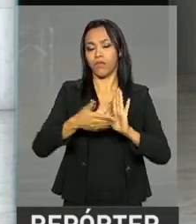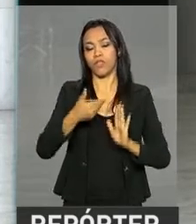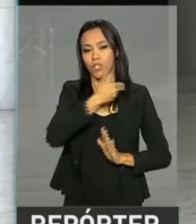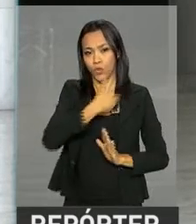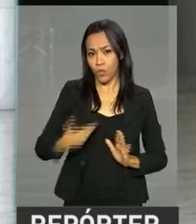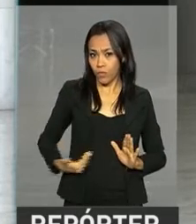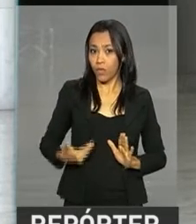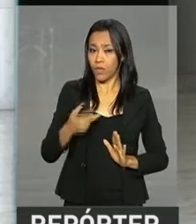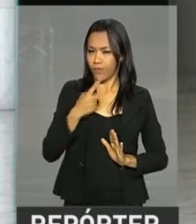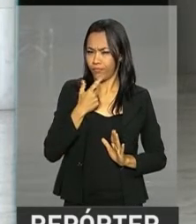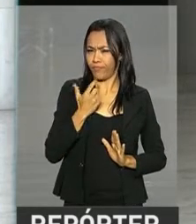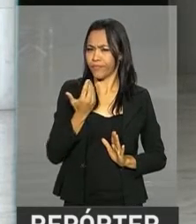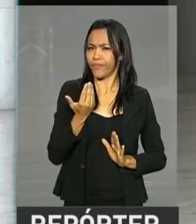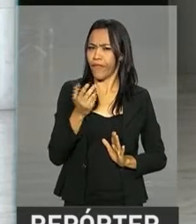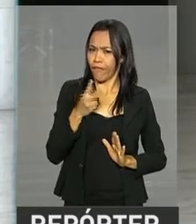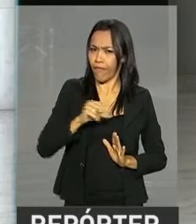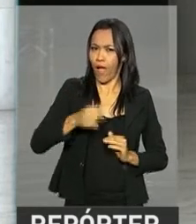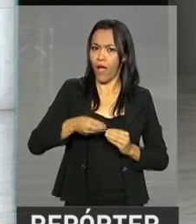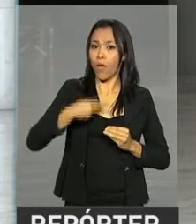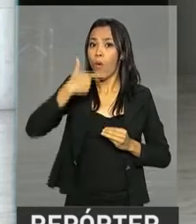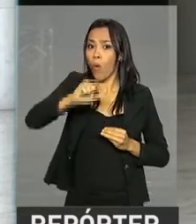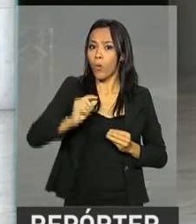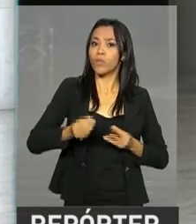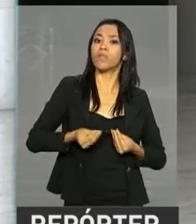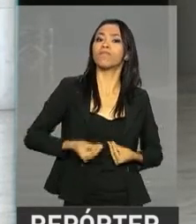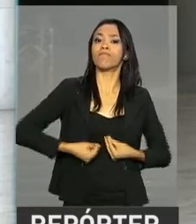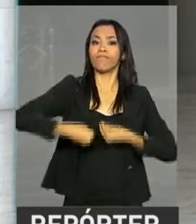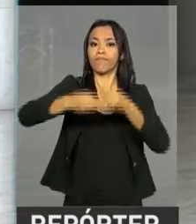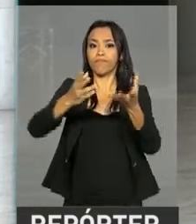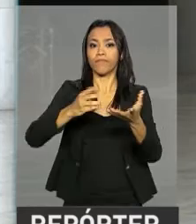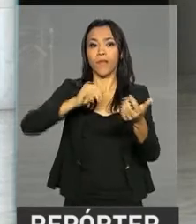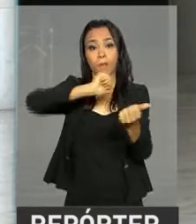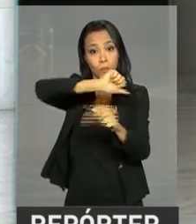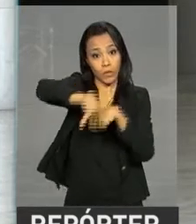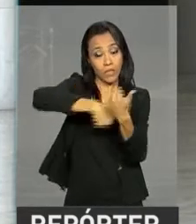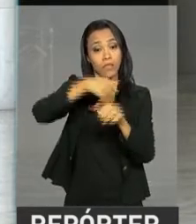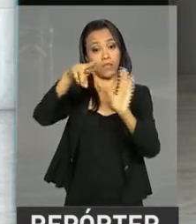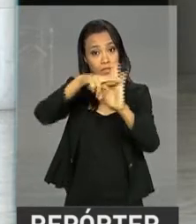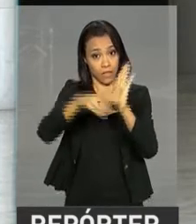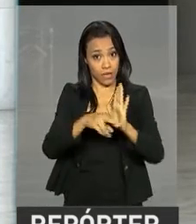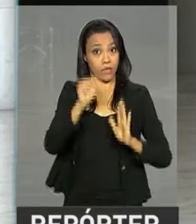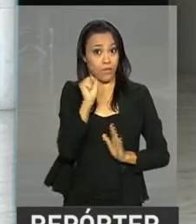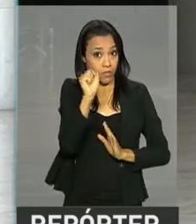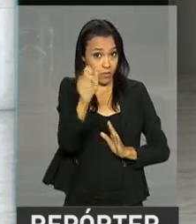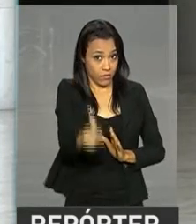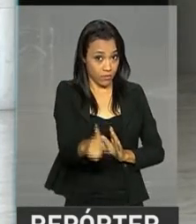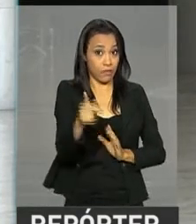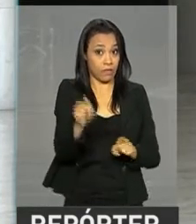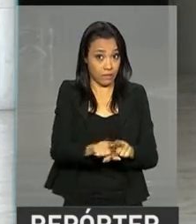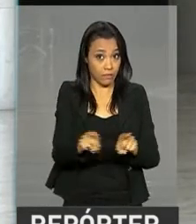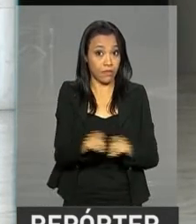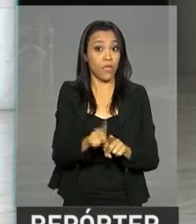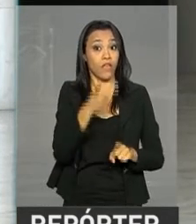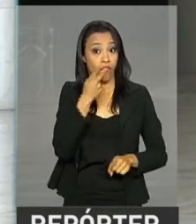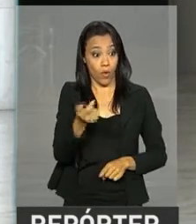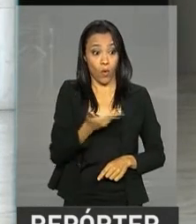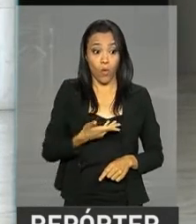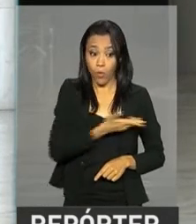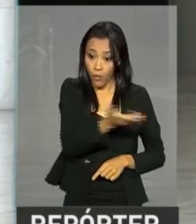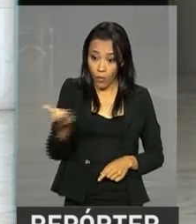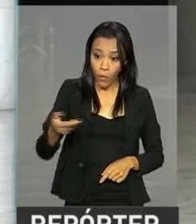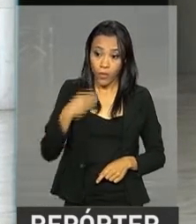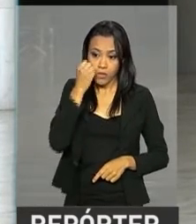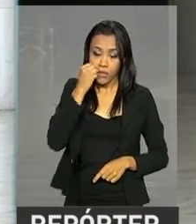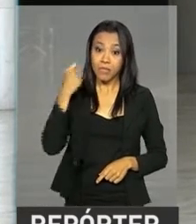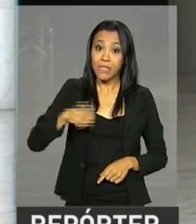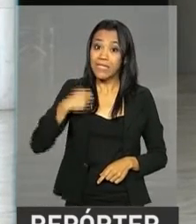breve uma proposta também de reforma do sistema previdenciário, da Previdência Social, e disse aos senadores que é preciso frear